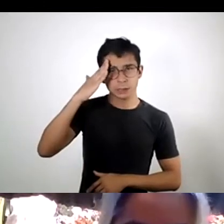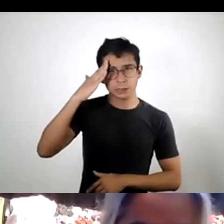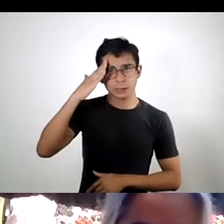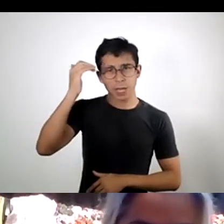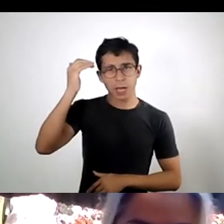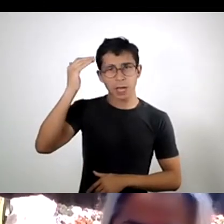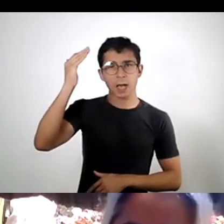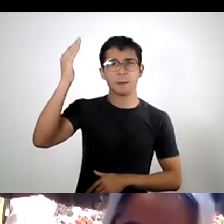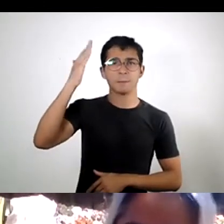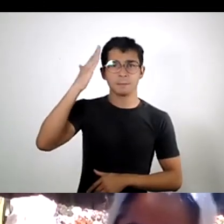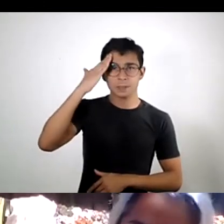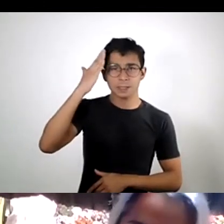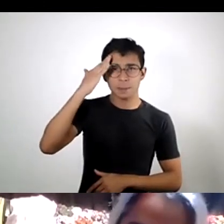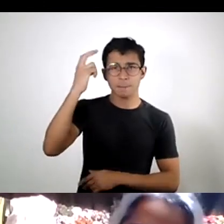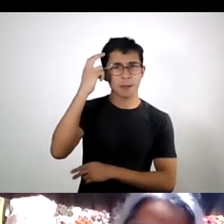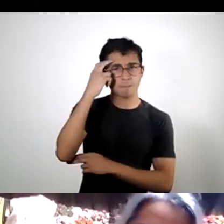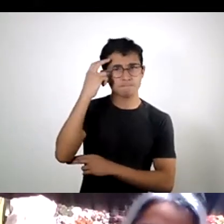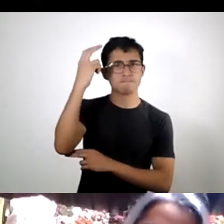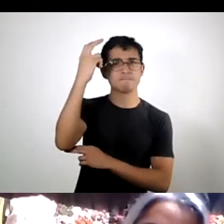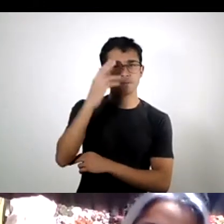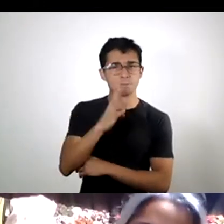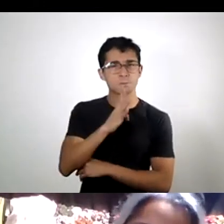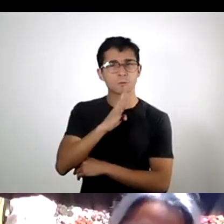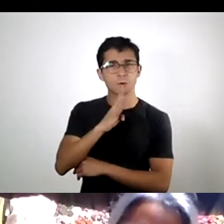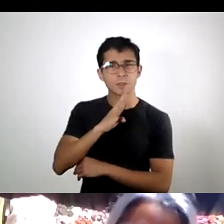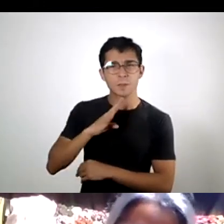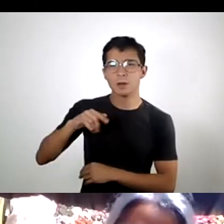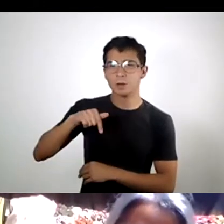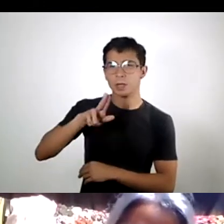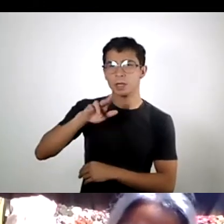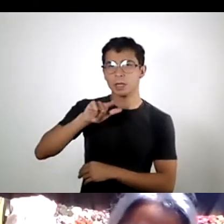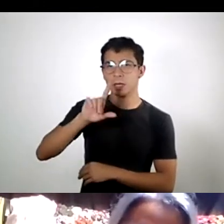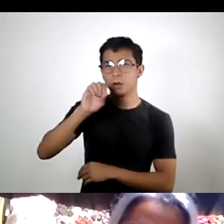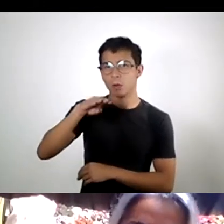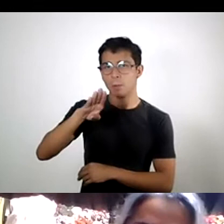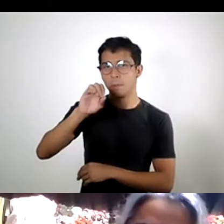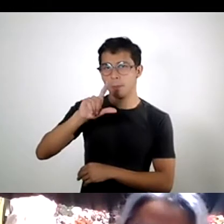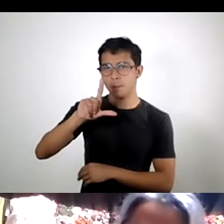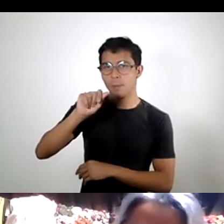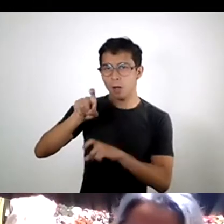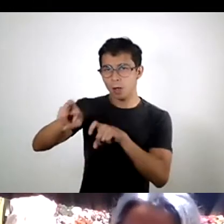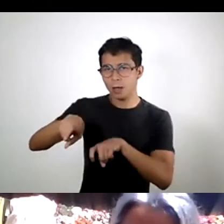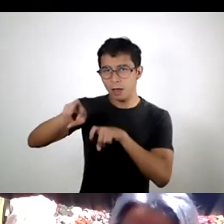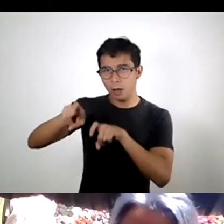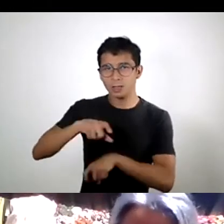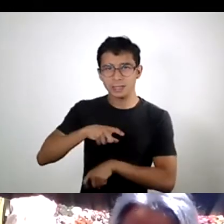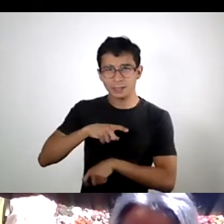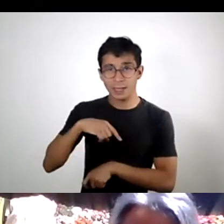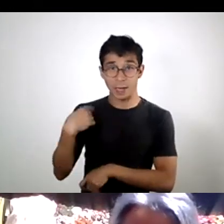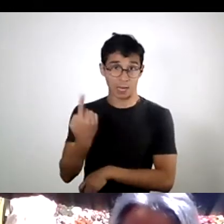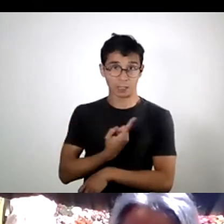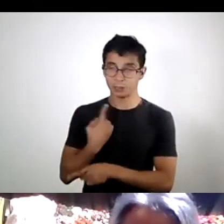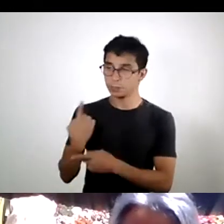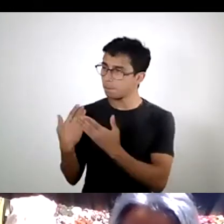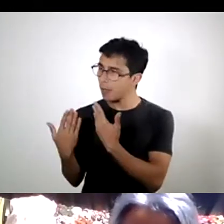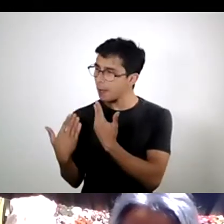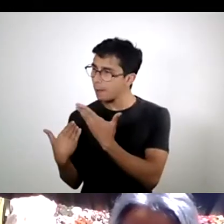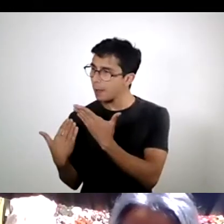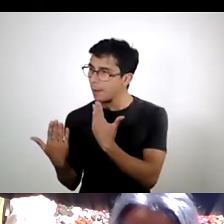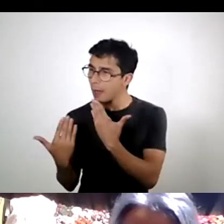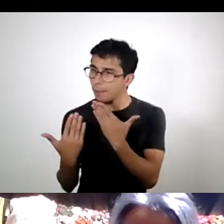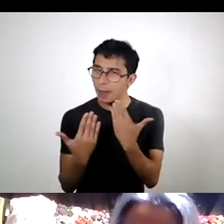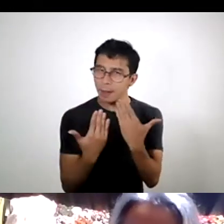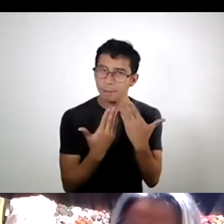detentoras do saber, desse conhecimento que é muito complexo, a questão da roça, né? E não é só a roça, pensar